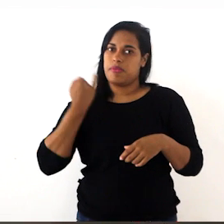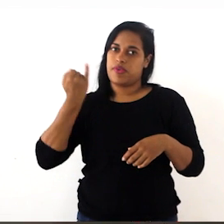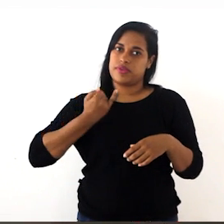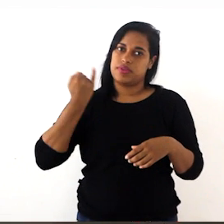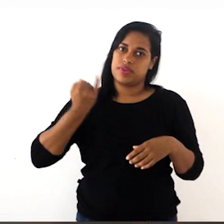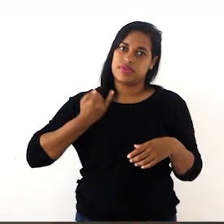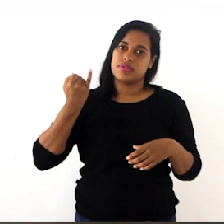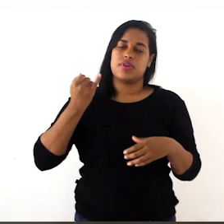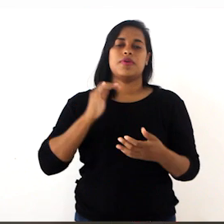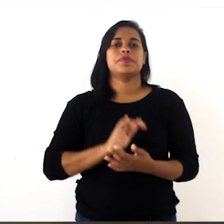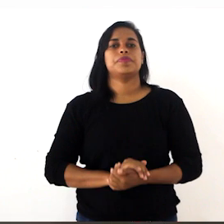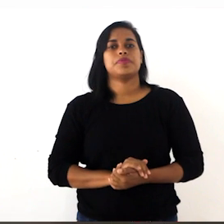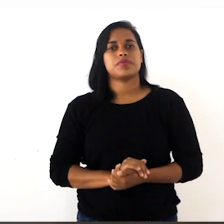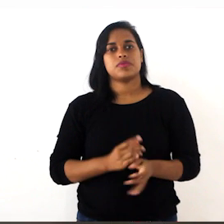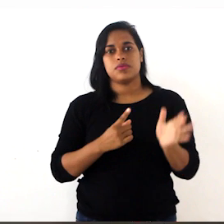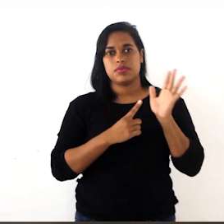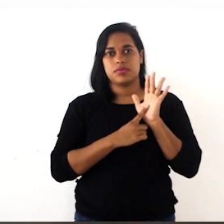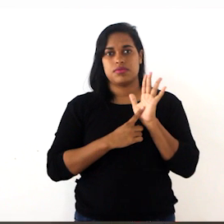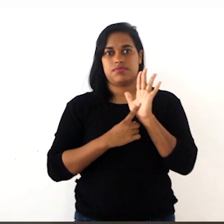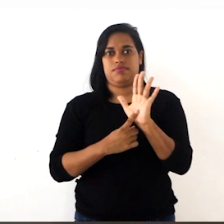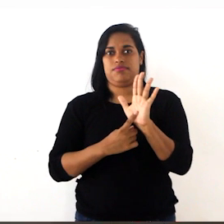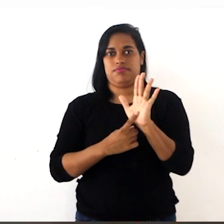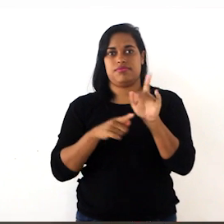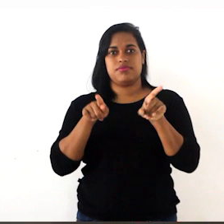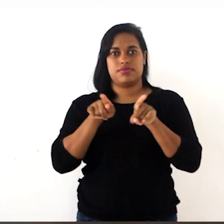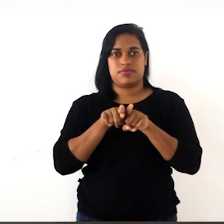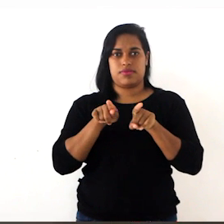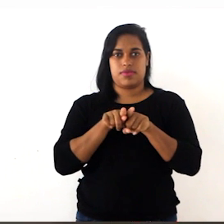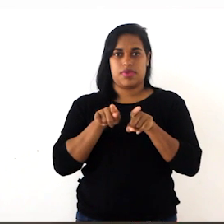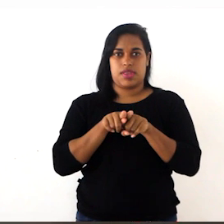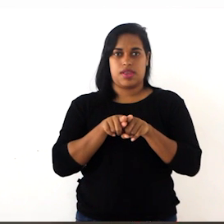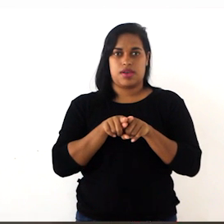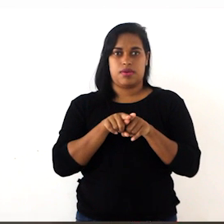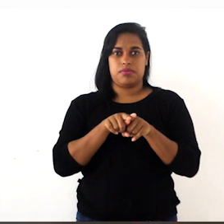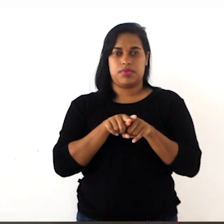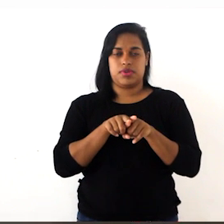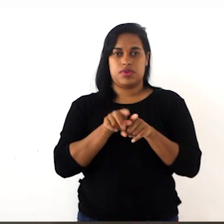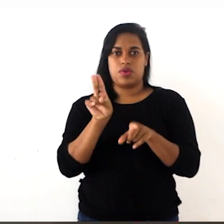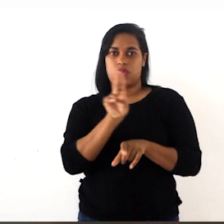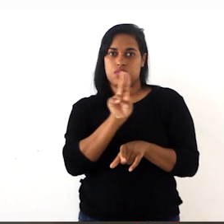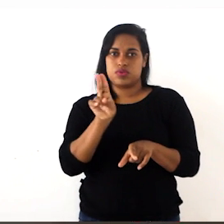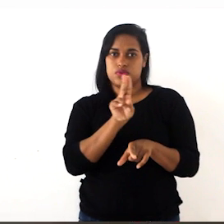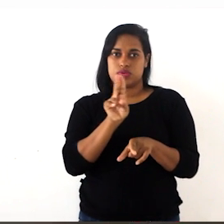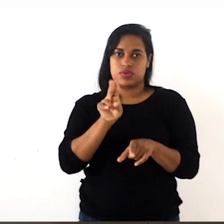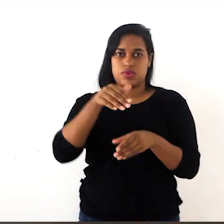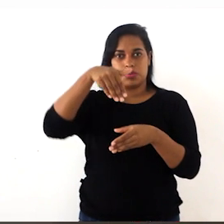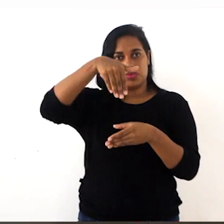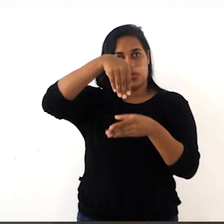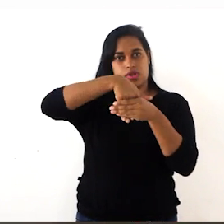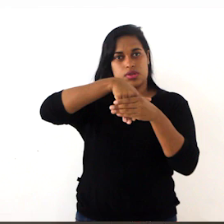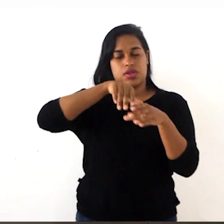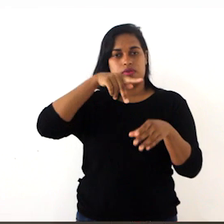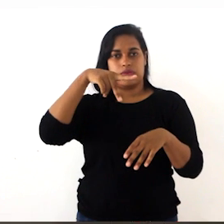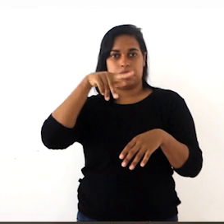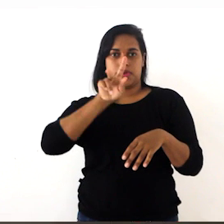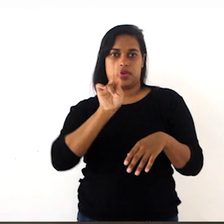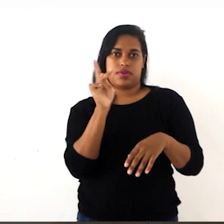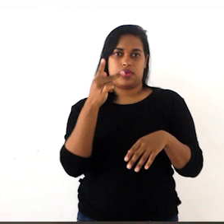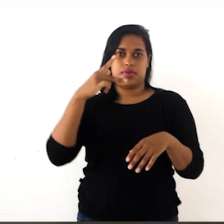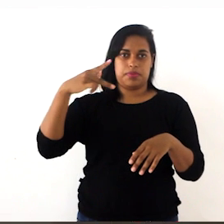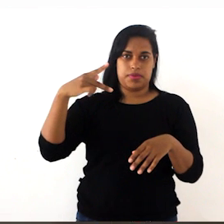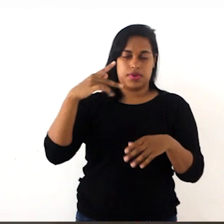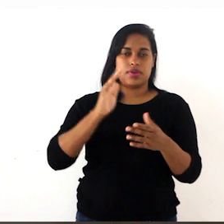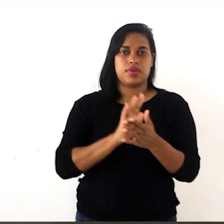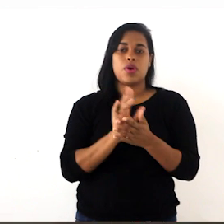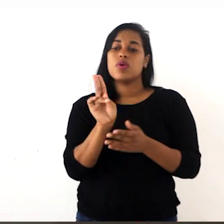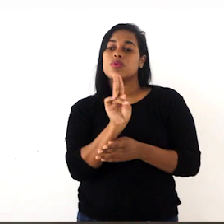Require. Vamos colocar aqui o nome do arquivo, útil.php. No caso desse